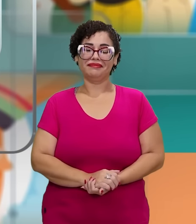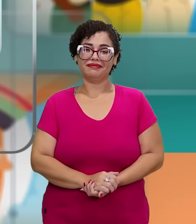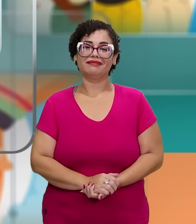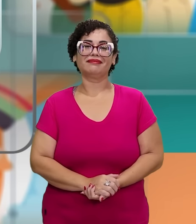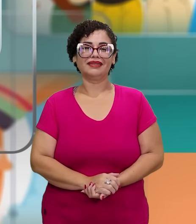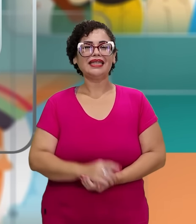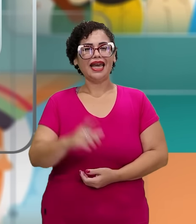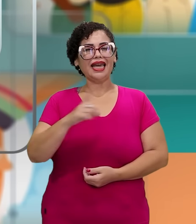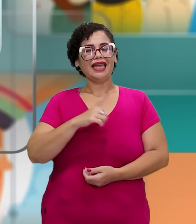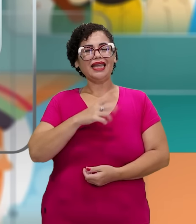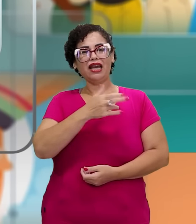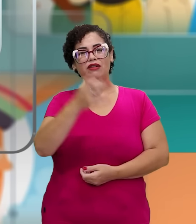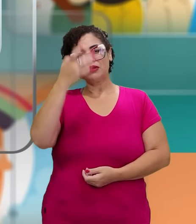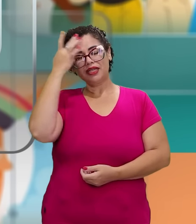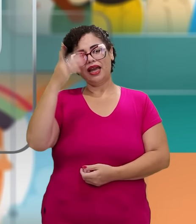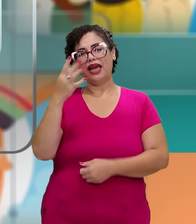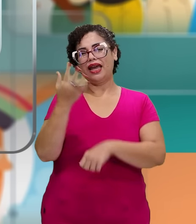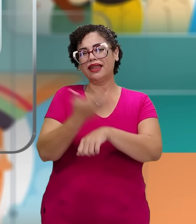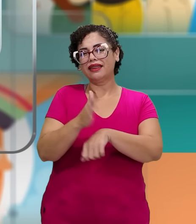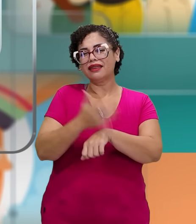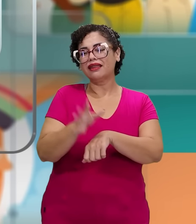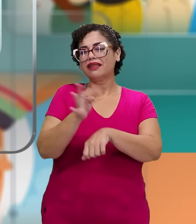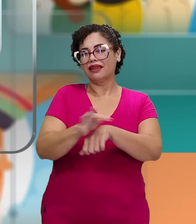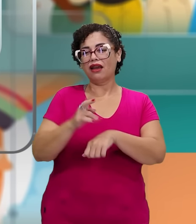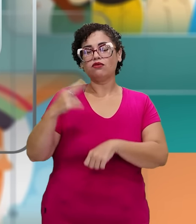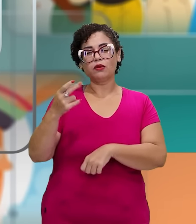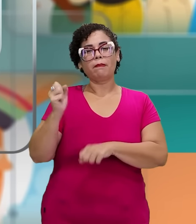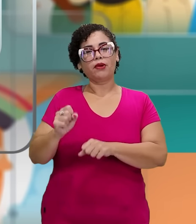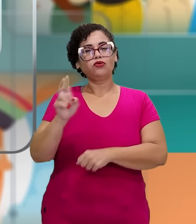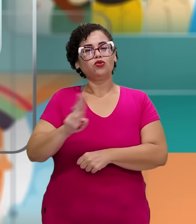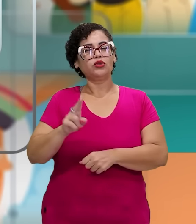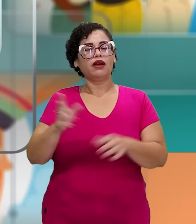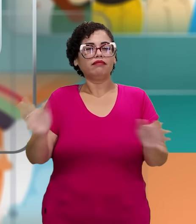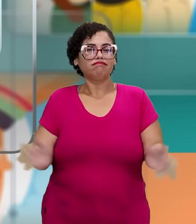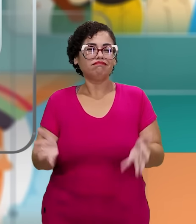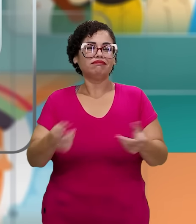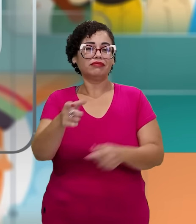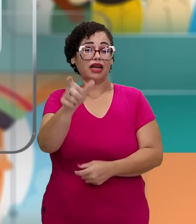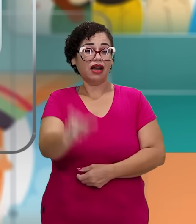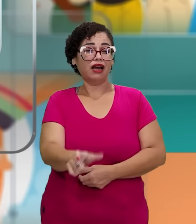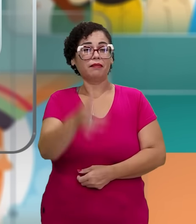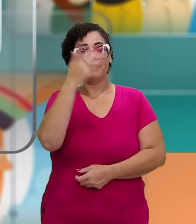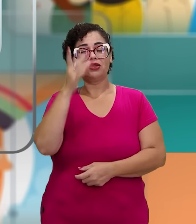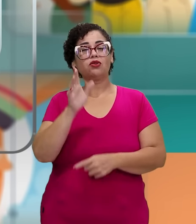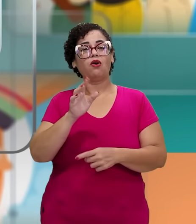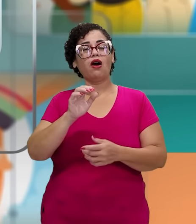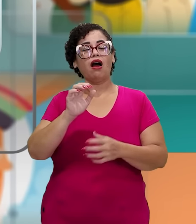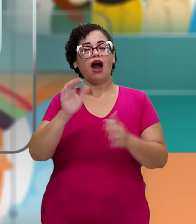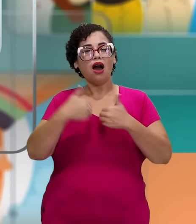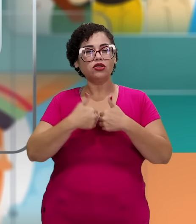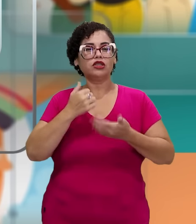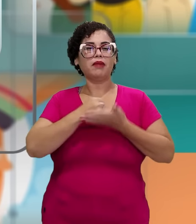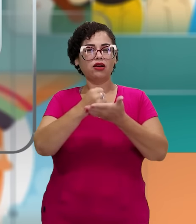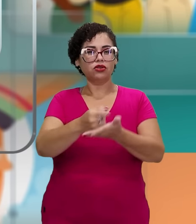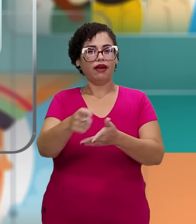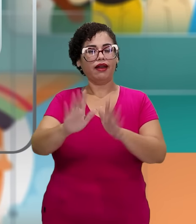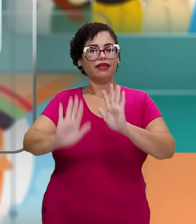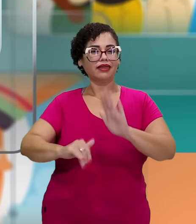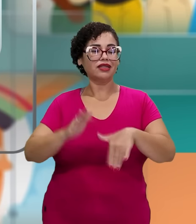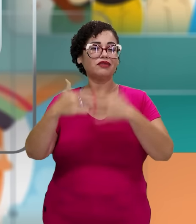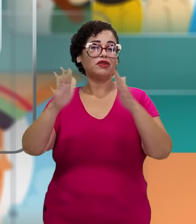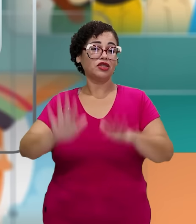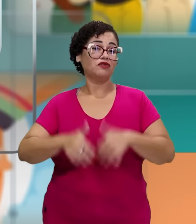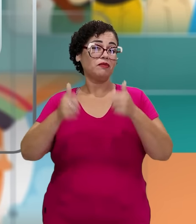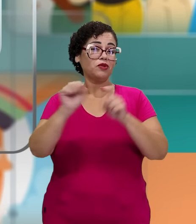e Maria Eduarda existem técnicas específicas que podemos usar para ajudar uma pessoa com autismo no